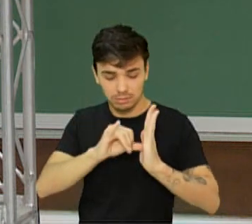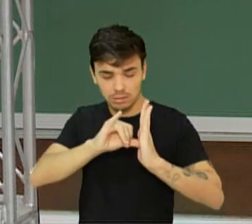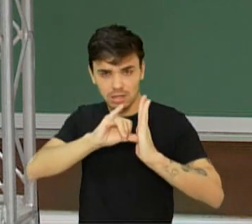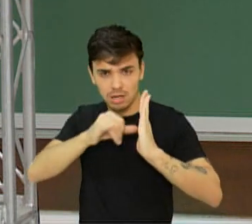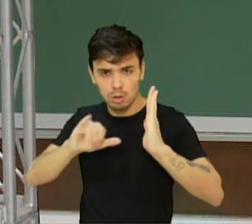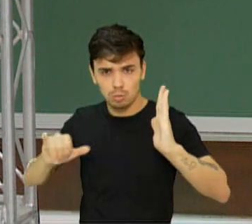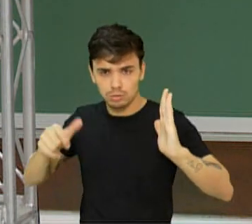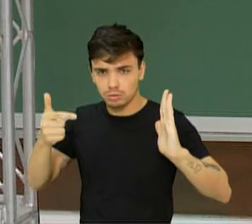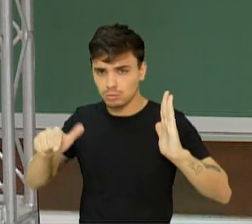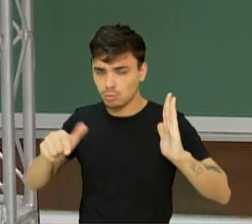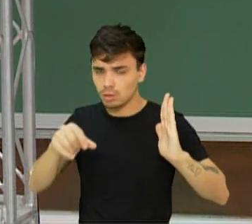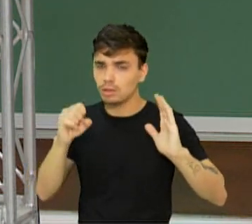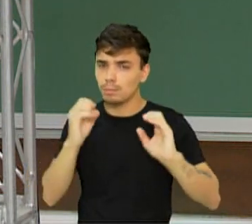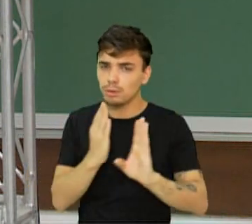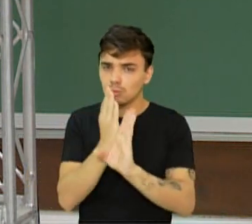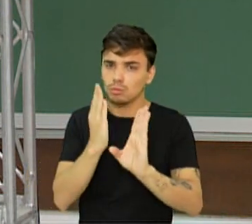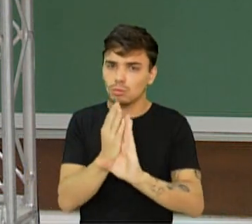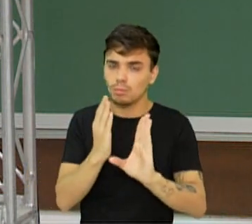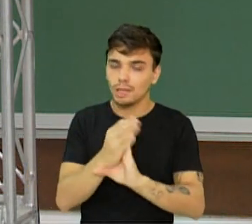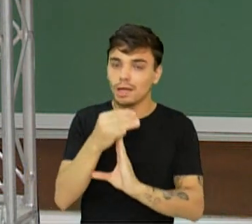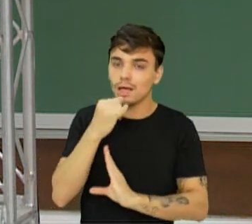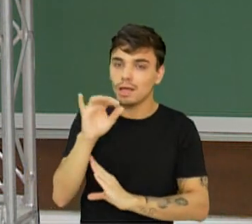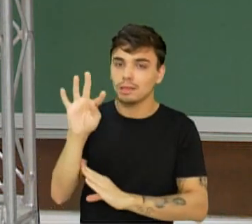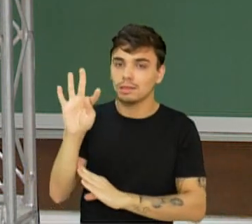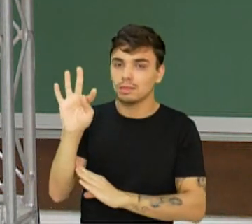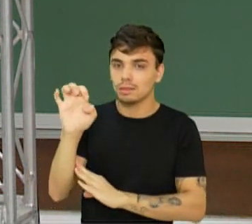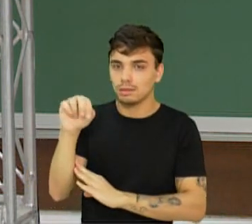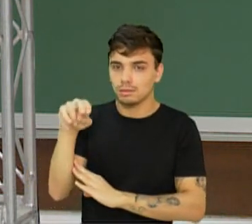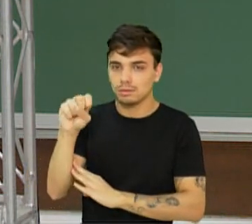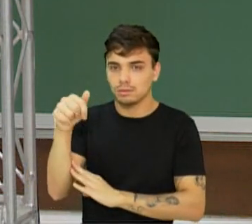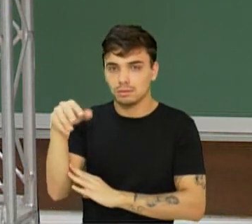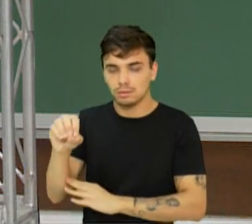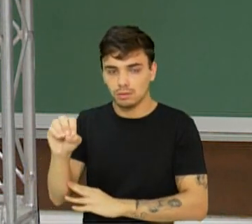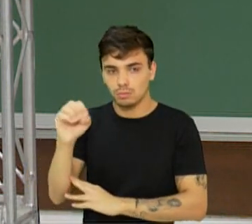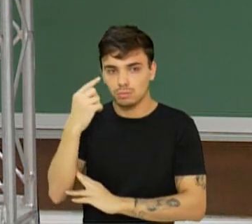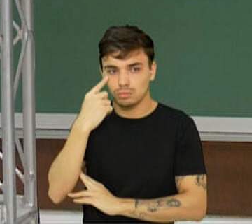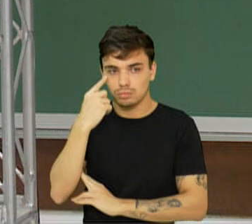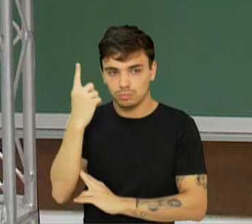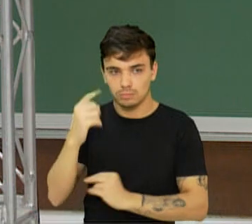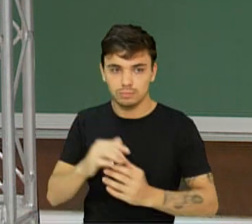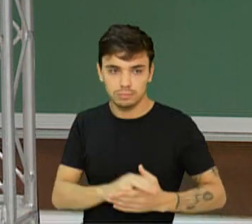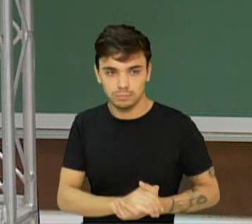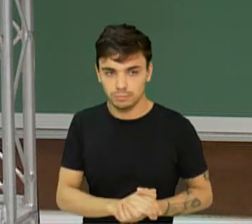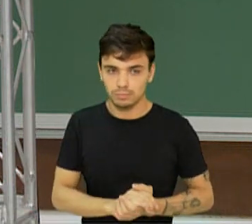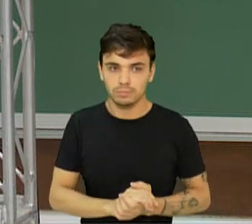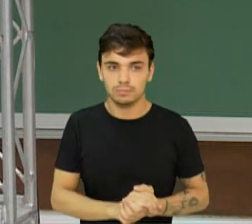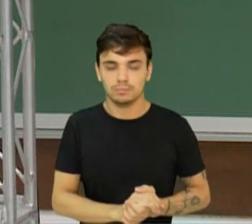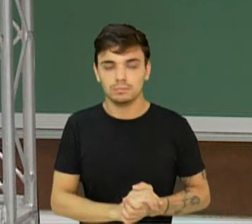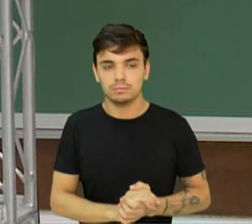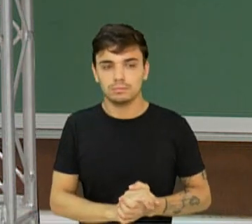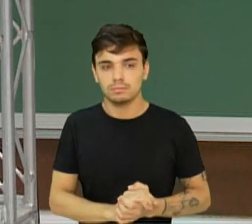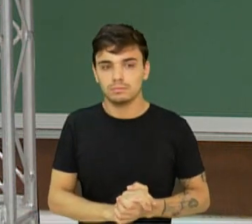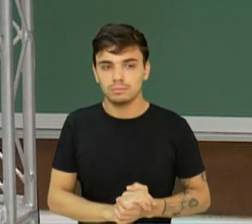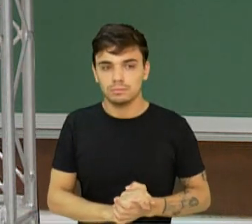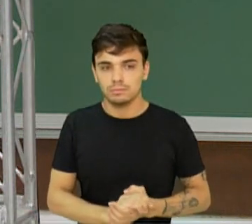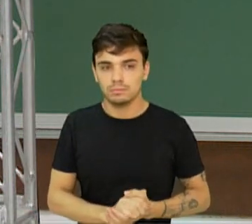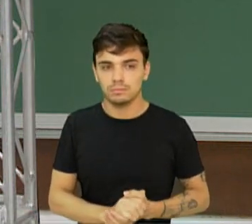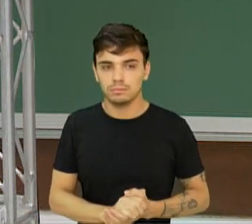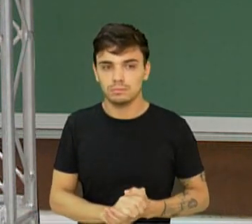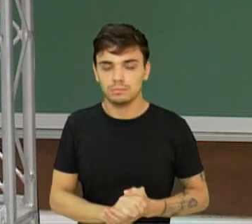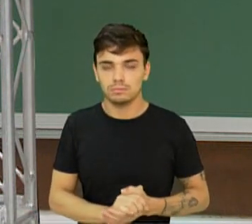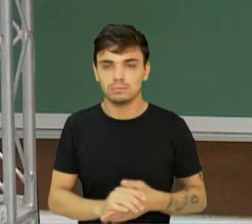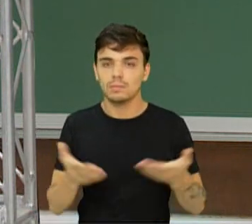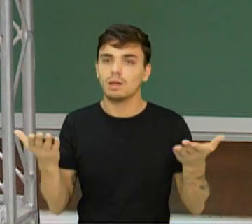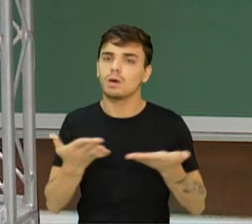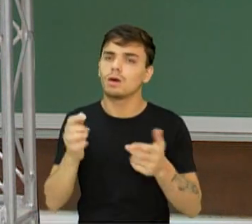posso descobrir a tensão aqui que é 10 volts, né? Sei a corrente aqui que é 40 volts, a tensão no capacitor. E agora o que